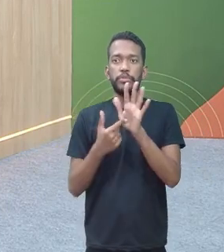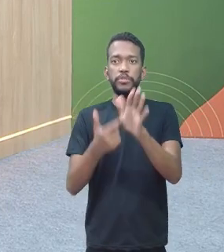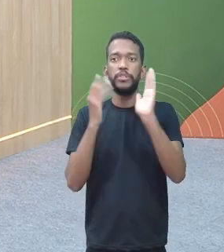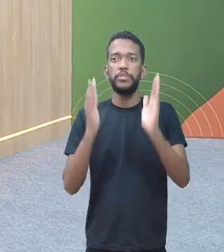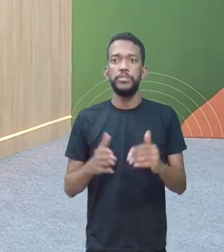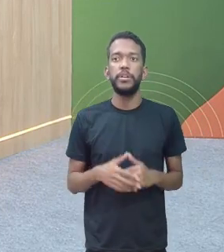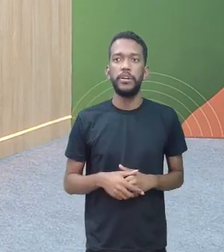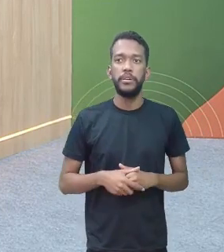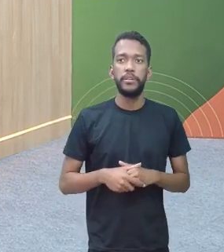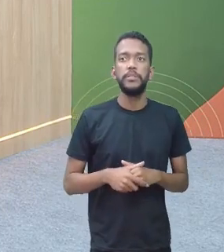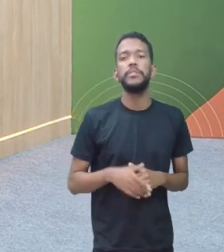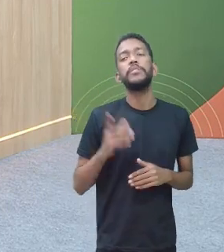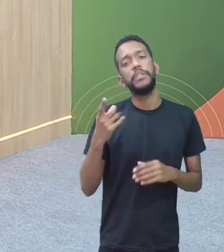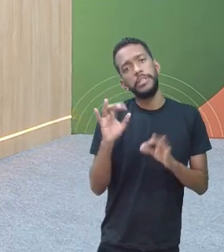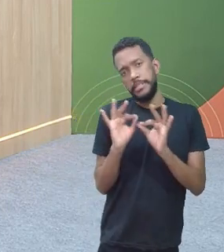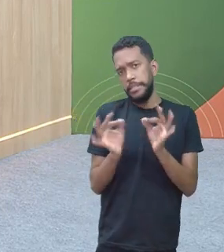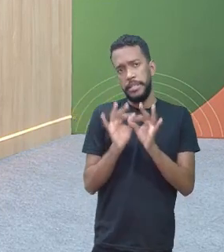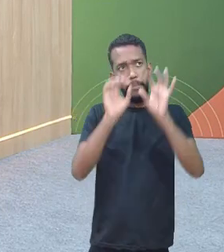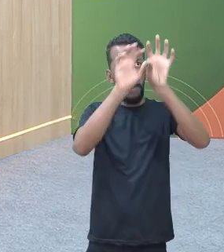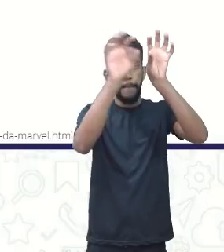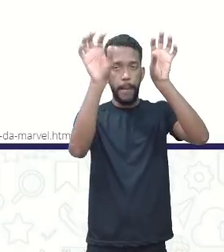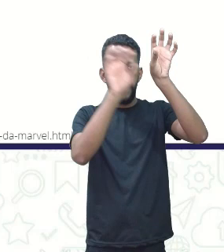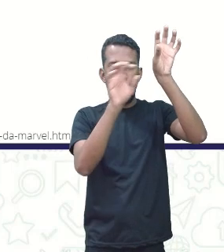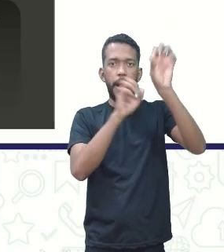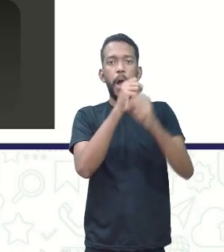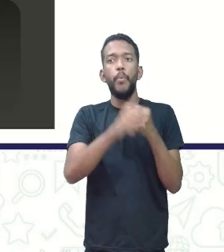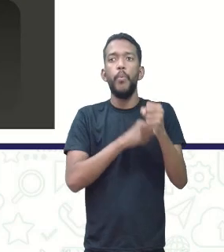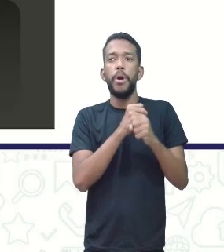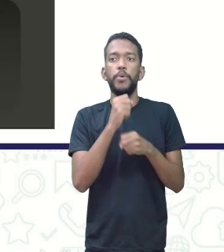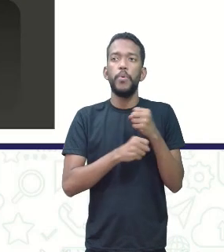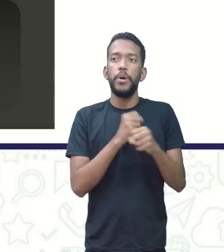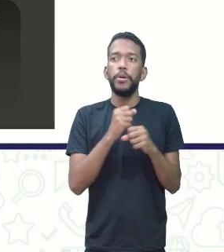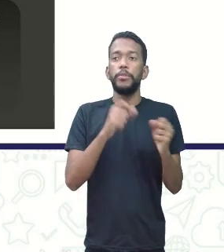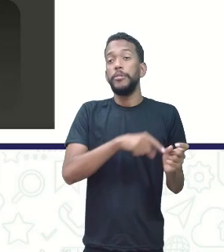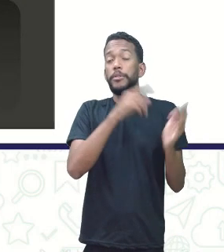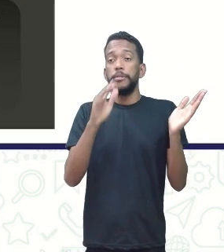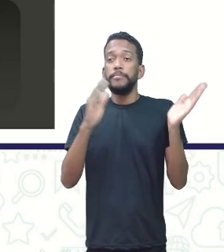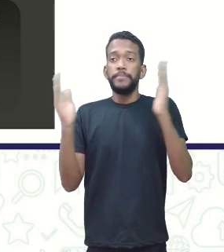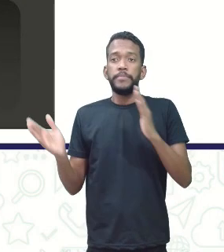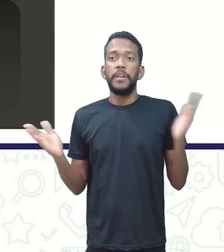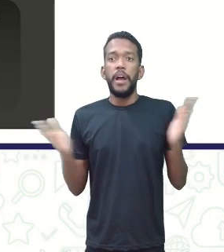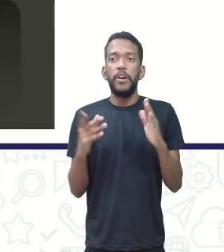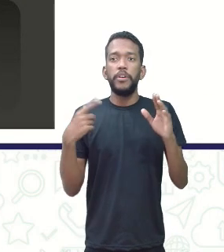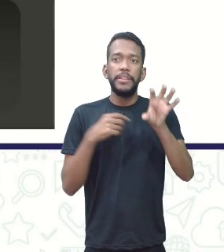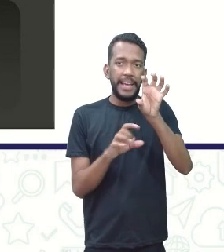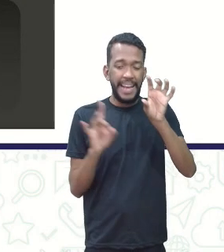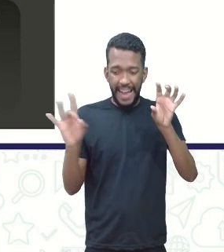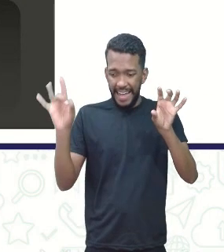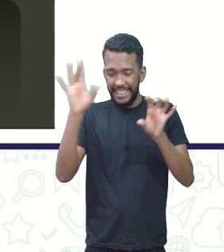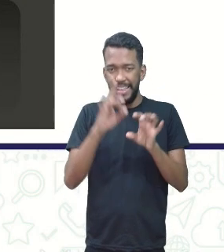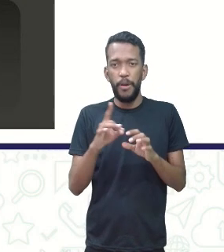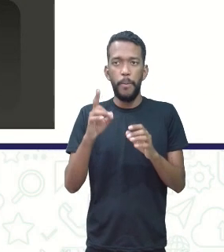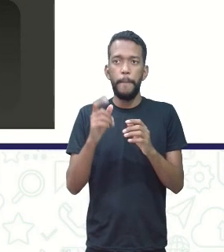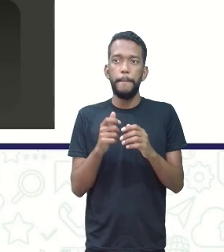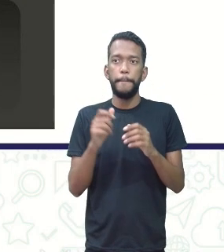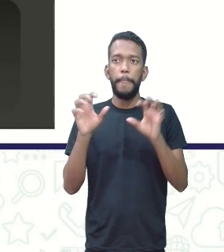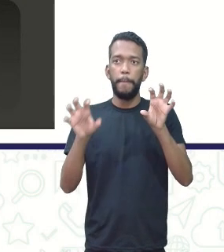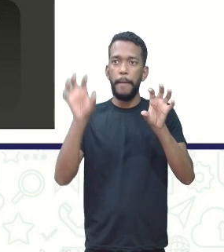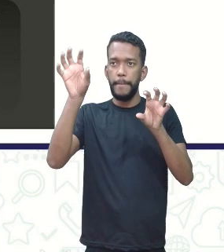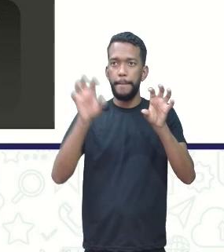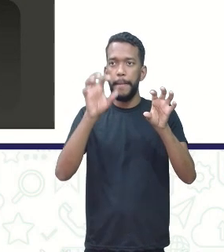Então, anteriormente tinha os filmes por ano, e aqui eu tenho onde cada um desses personagens